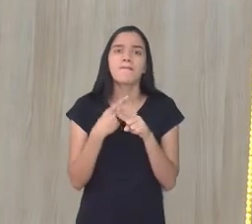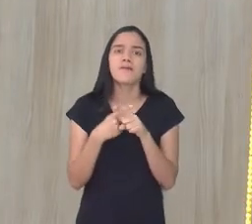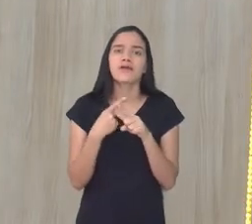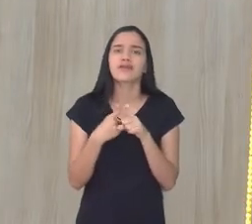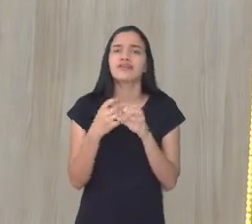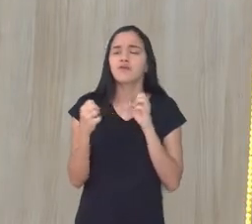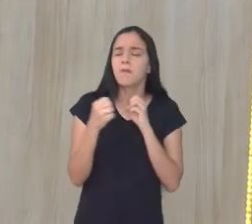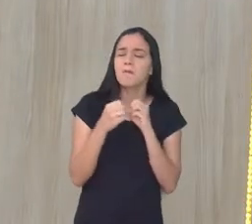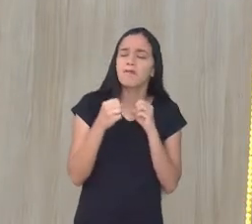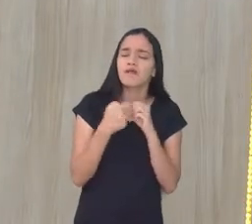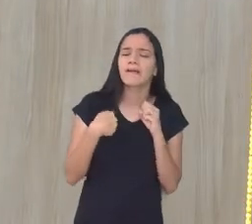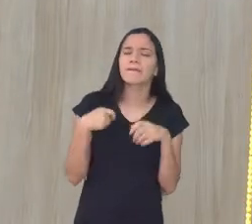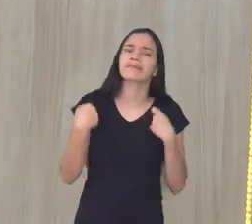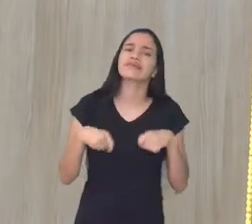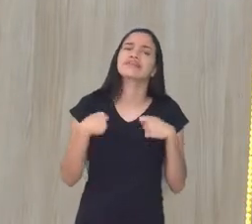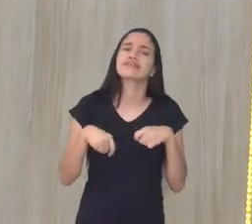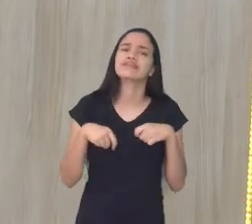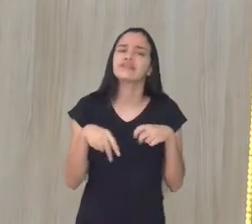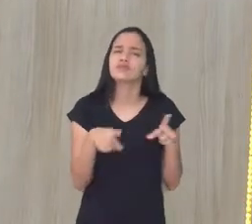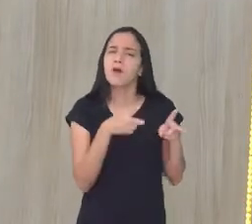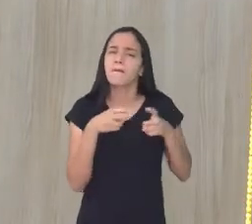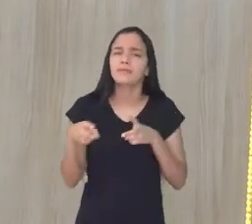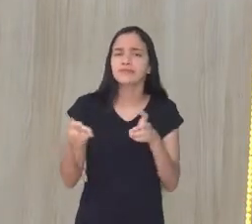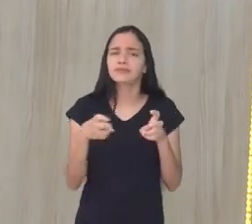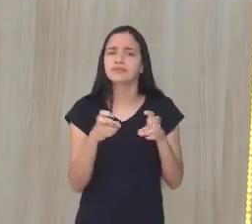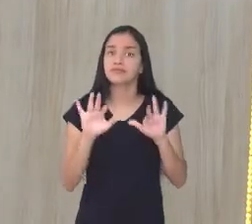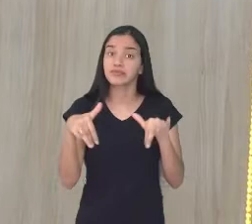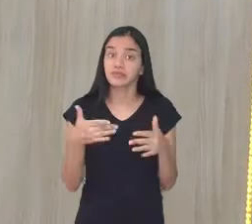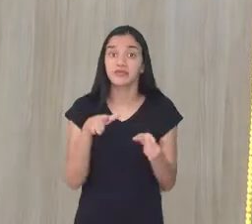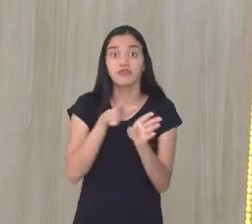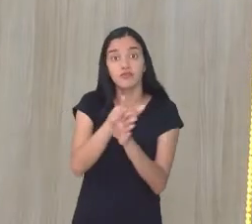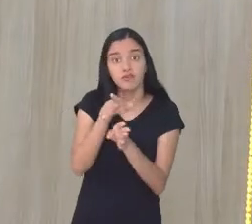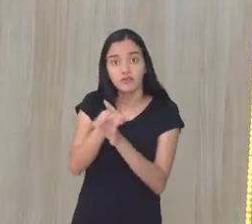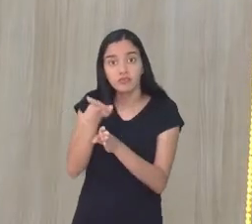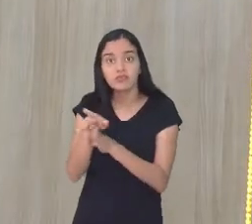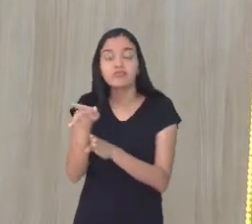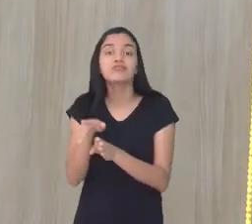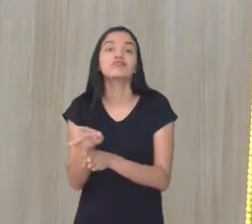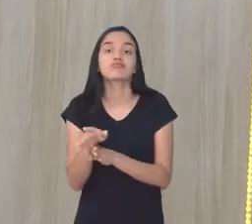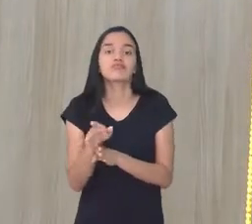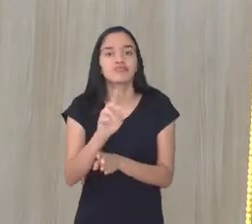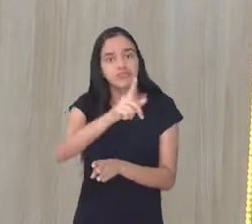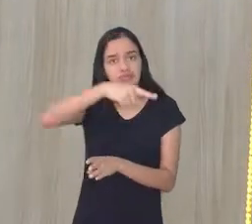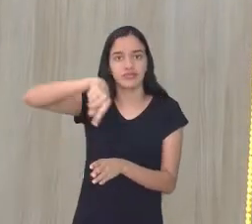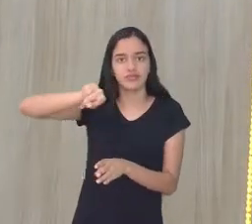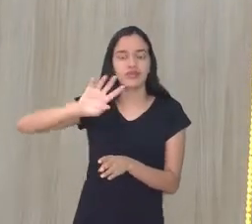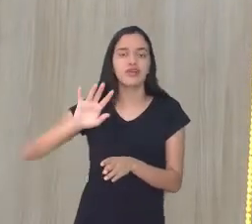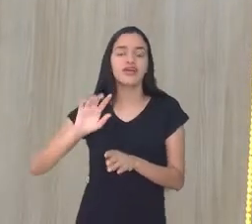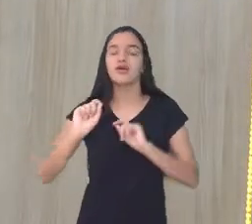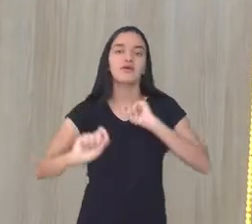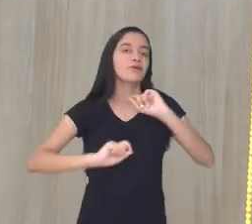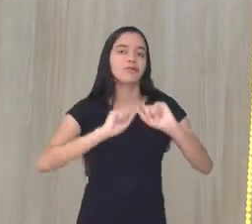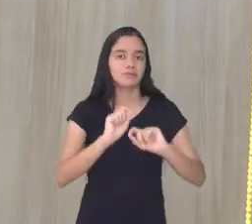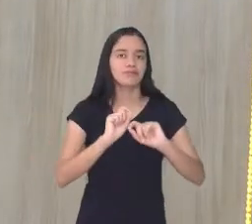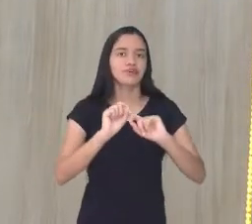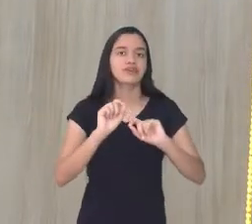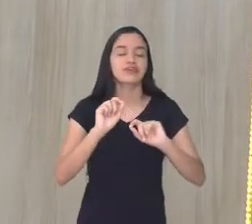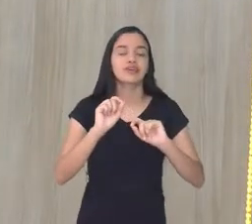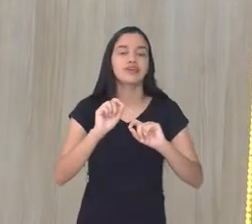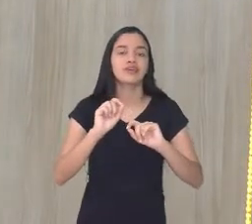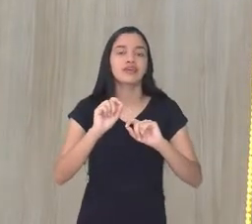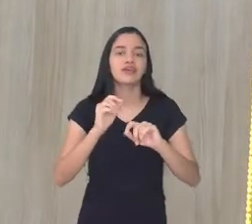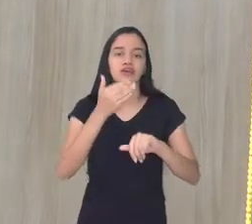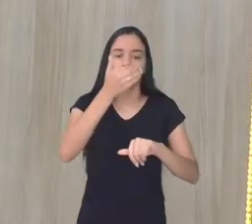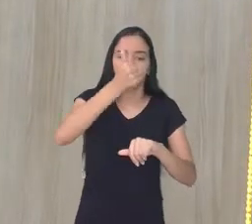da gente, é preciso a gente parar um pouquinho para observar. Então aí vai algum conselho, né? Que eu estou dando aí a vocês em relação à higiene,